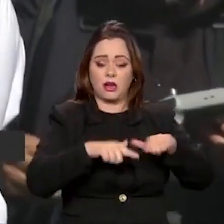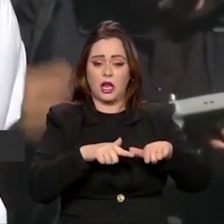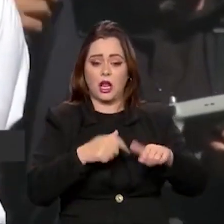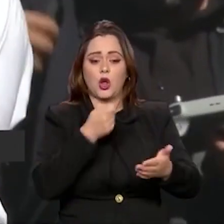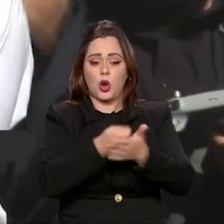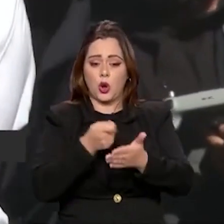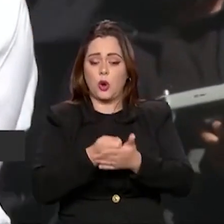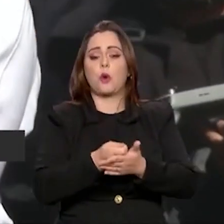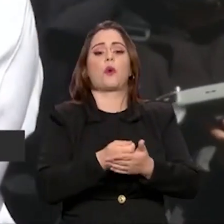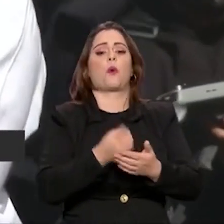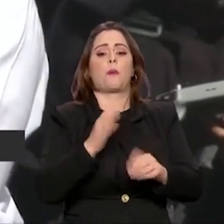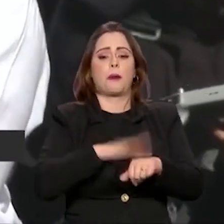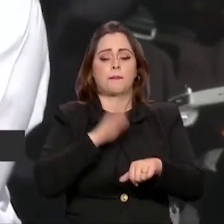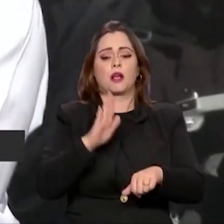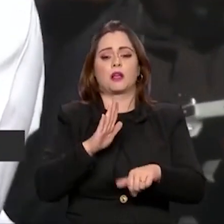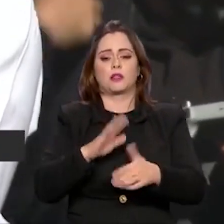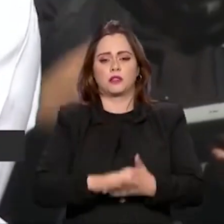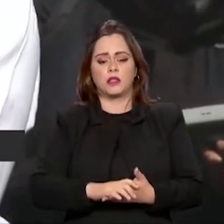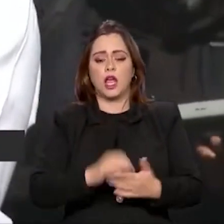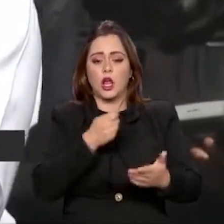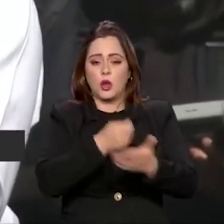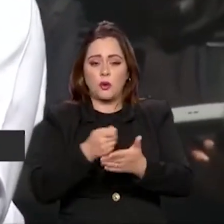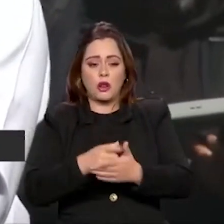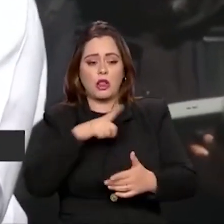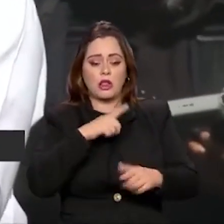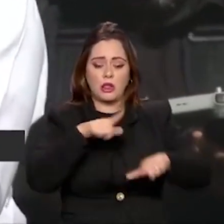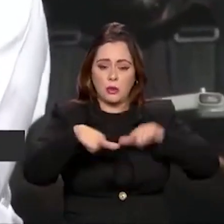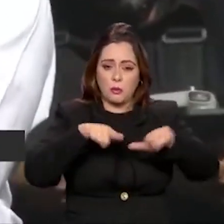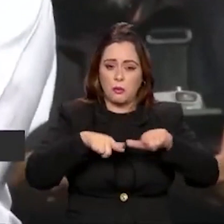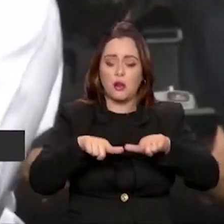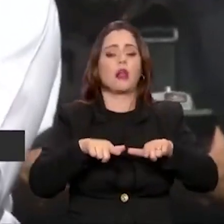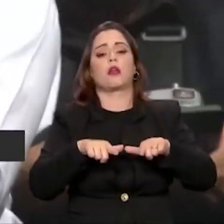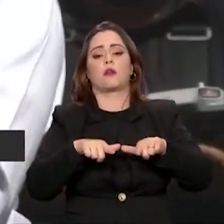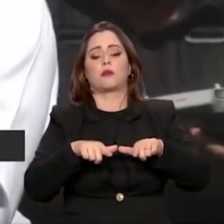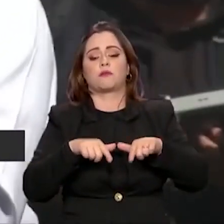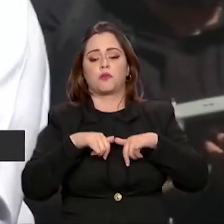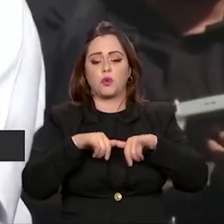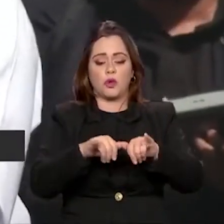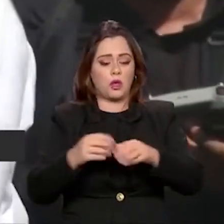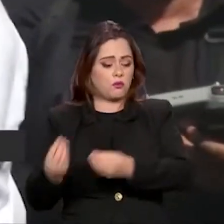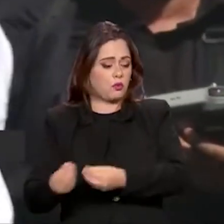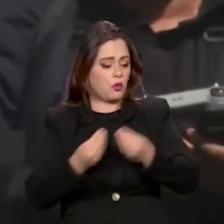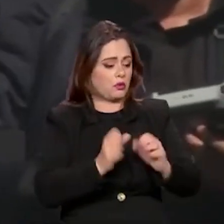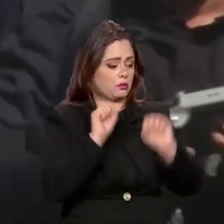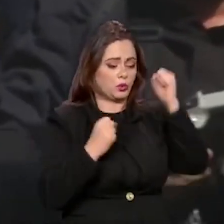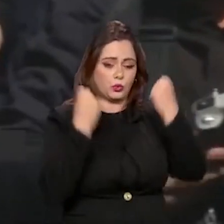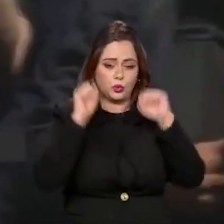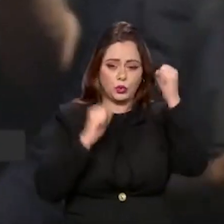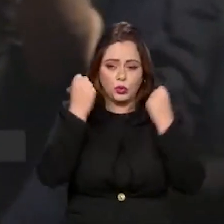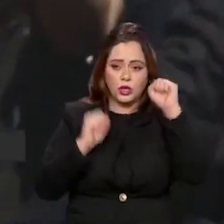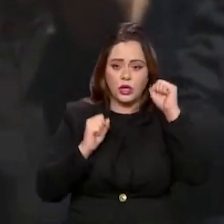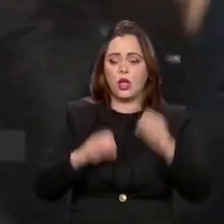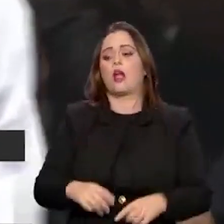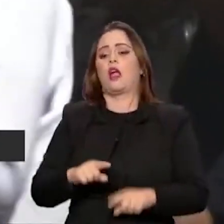mais. Ele comprando mais, o comércio vai gerar emprego e vai encomendar coisa da indústria. A indústria vai